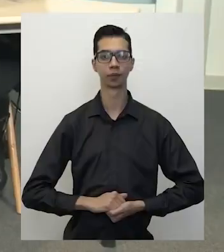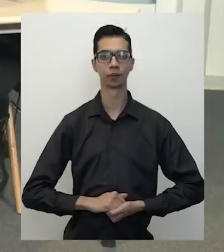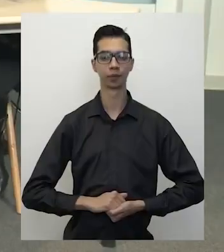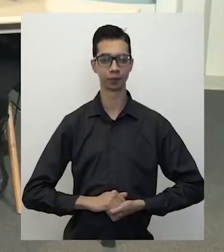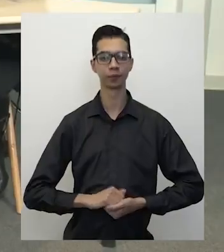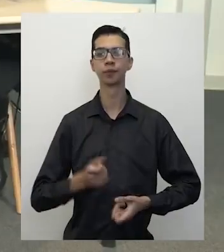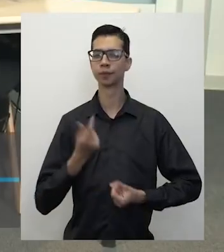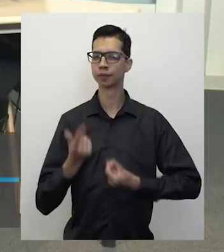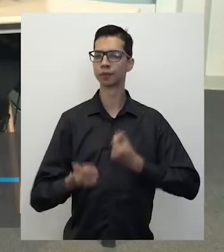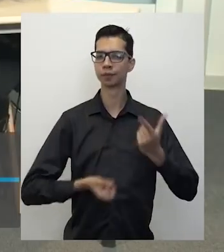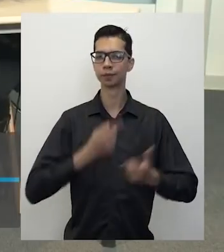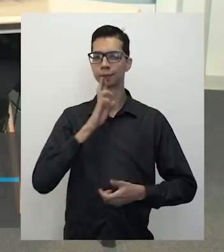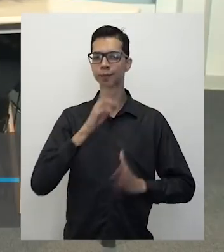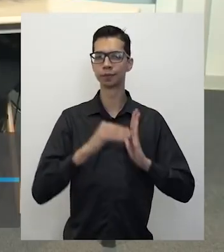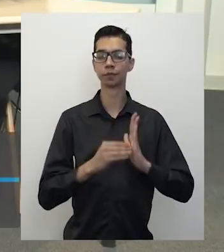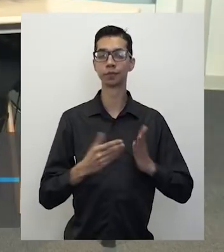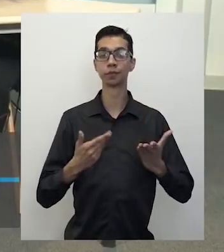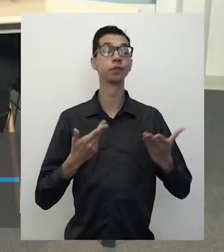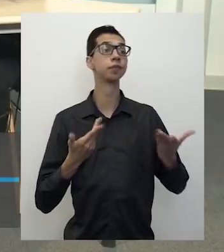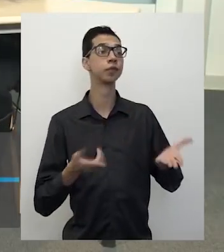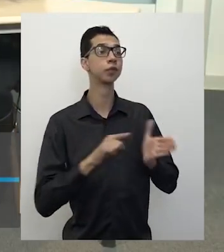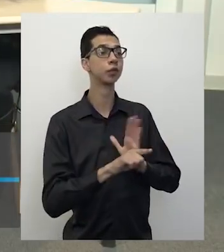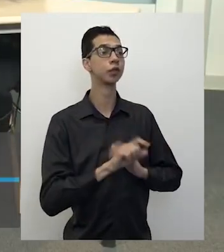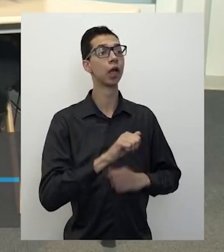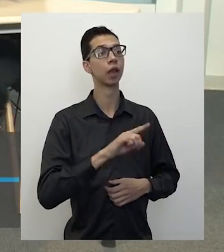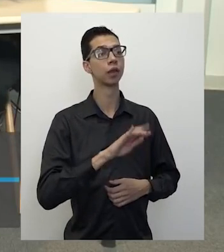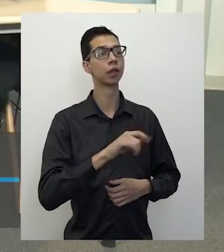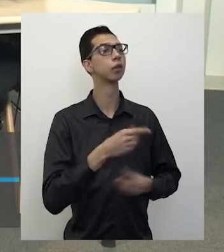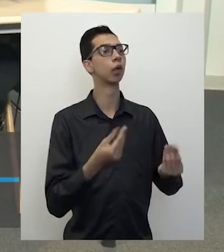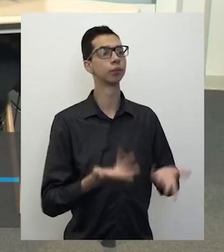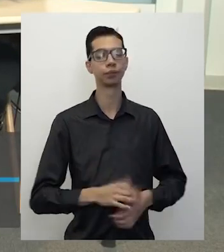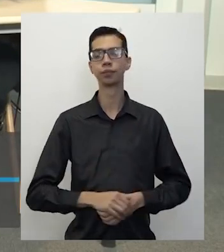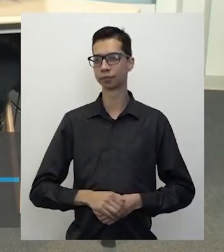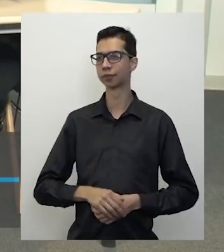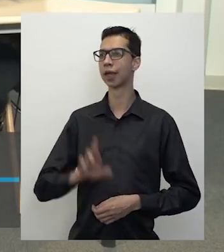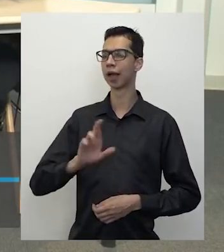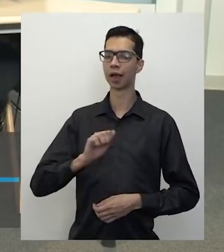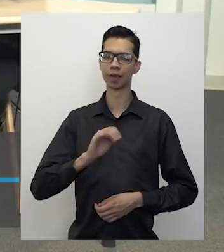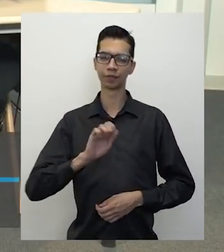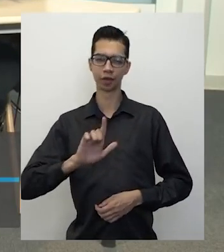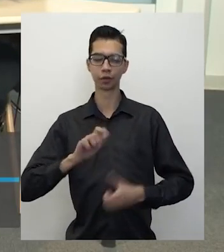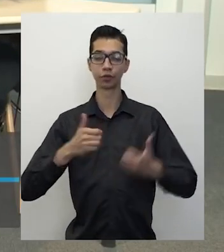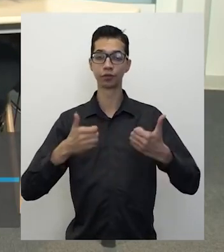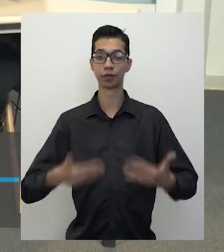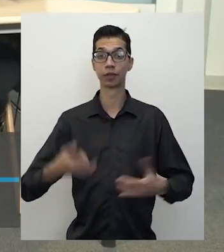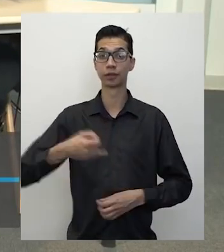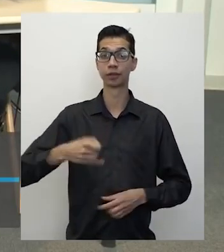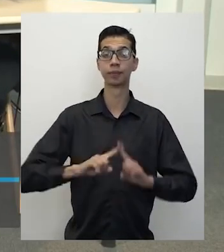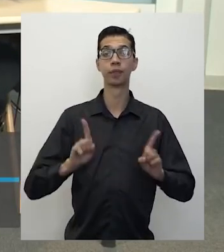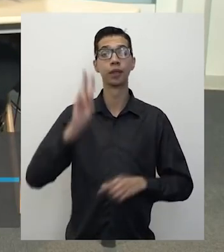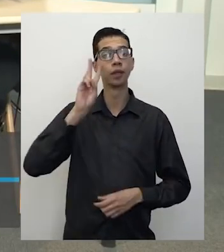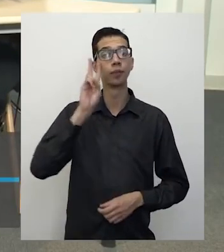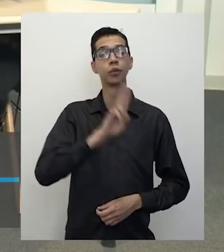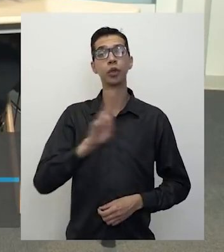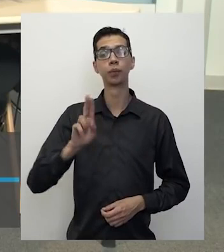Algumas respostas. E aí, Andréia? Olha, o Rafael Gomes disse que sim, mas ele lembra o nome do escritor,